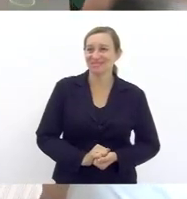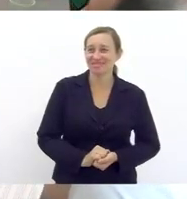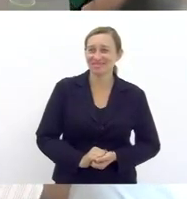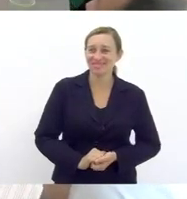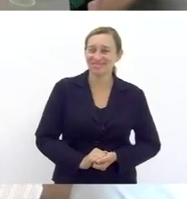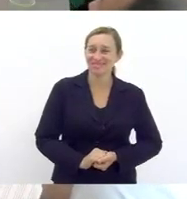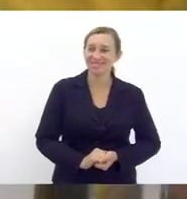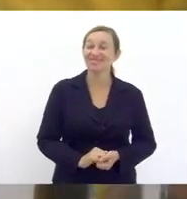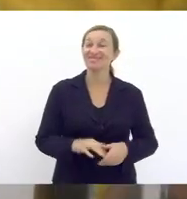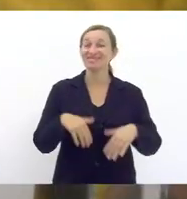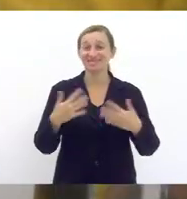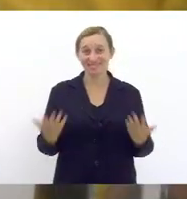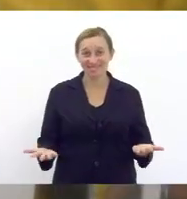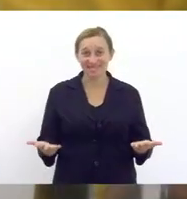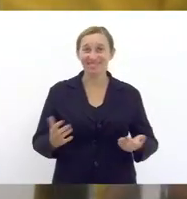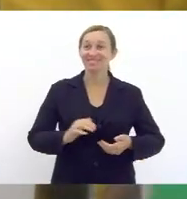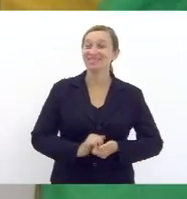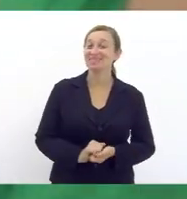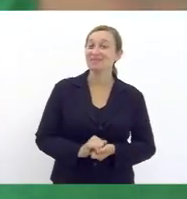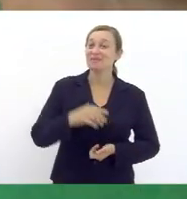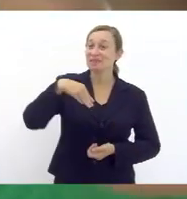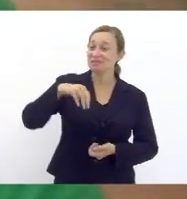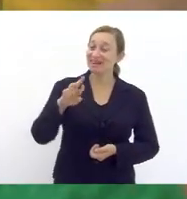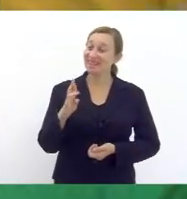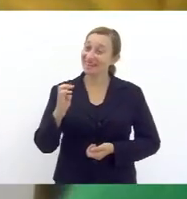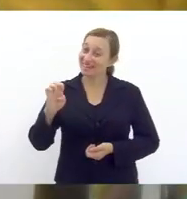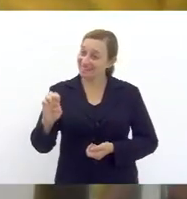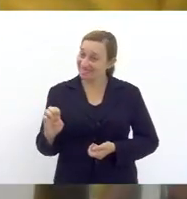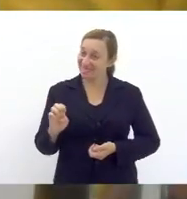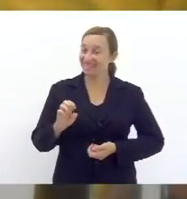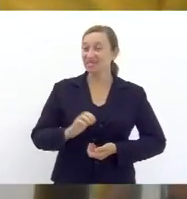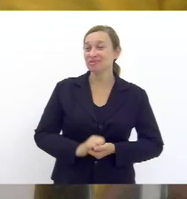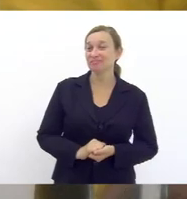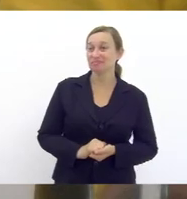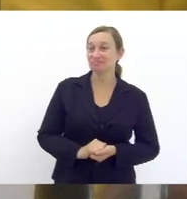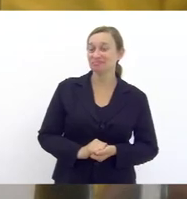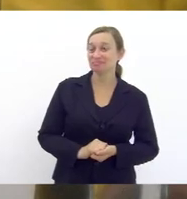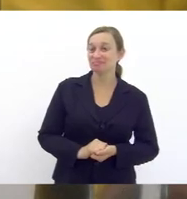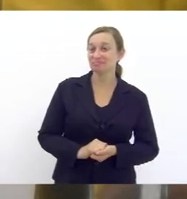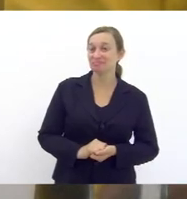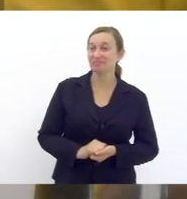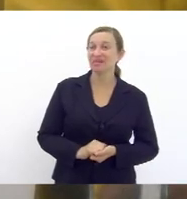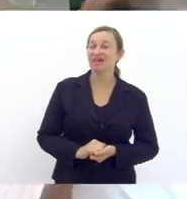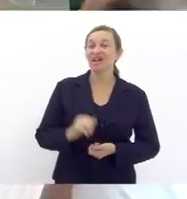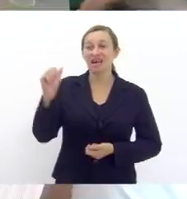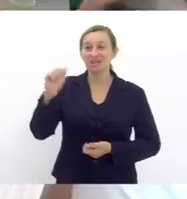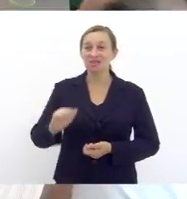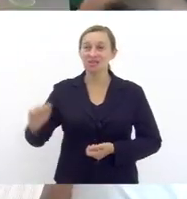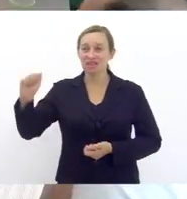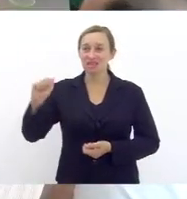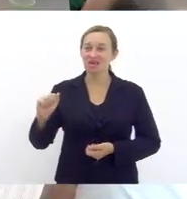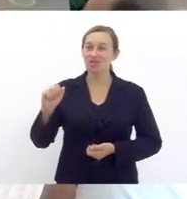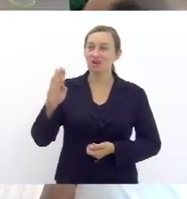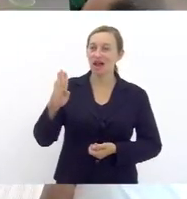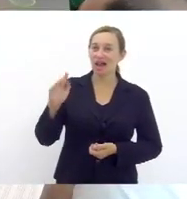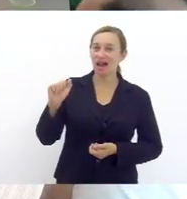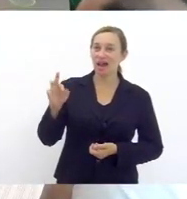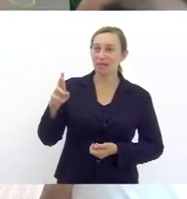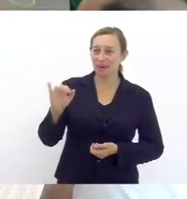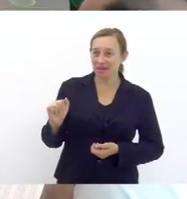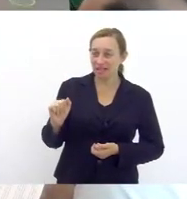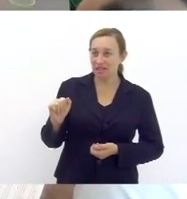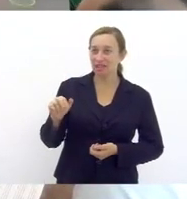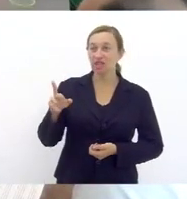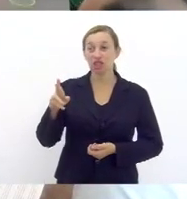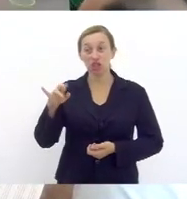então Marilene Esperança Associação abra Rio Nossa parceira também de